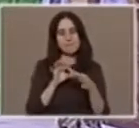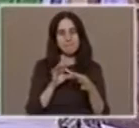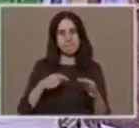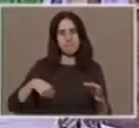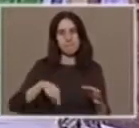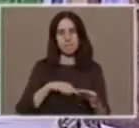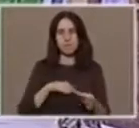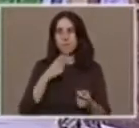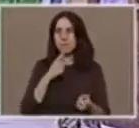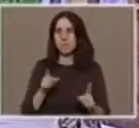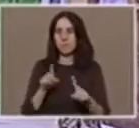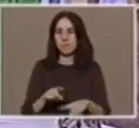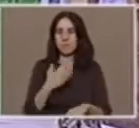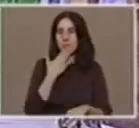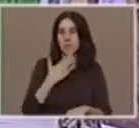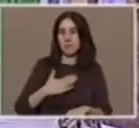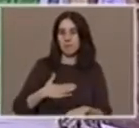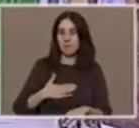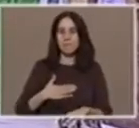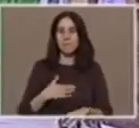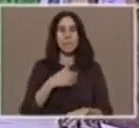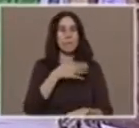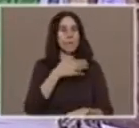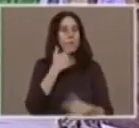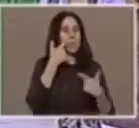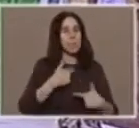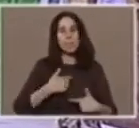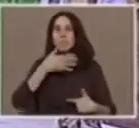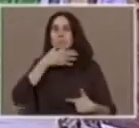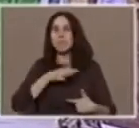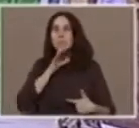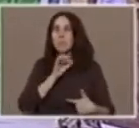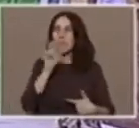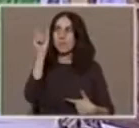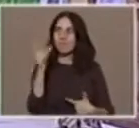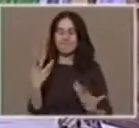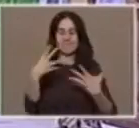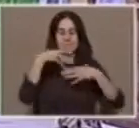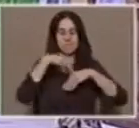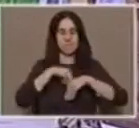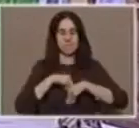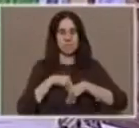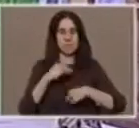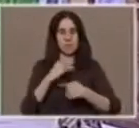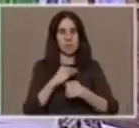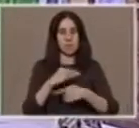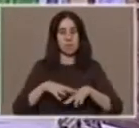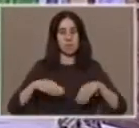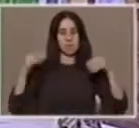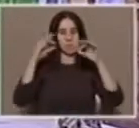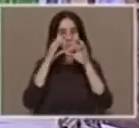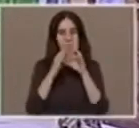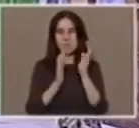convosco, e fazei que, alimentando-nos do corpo e sangue do vosso Filho, cheios do seu Espírito Santo, sejamos